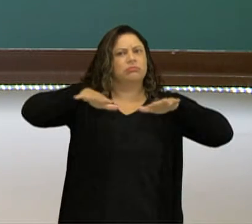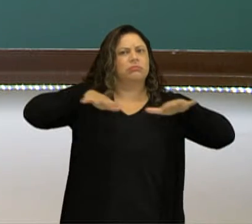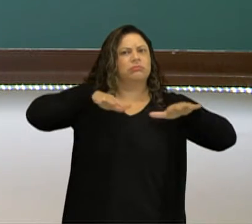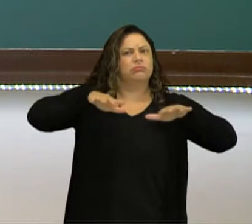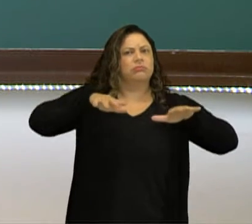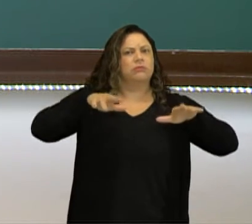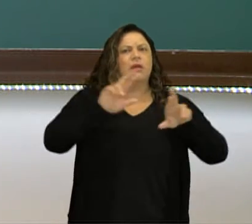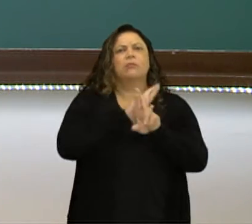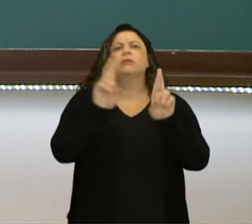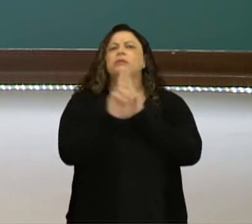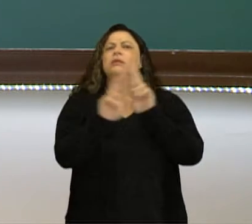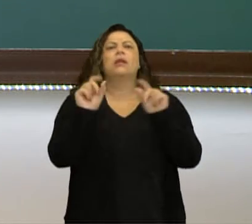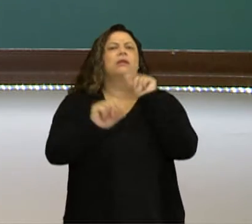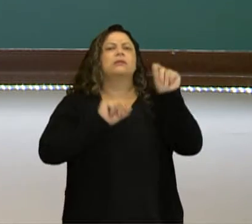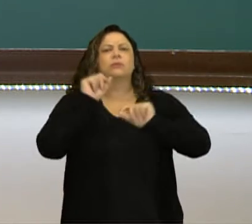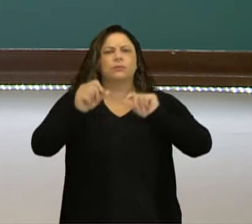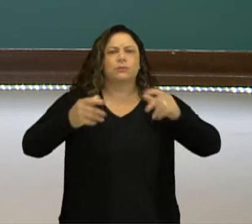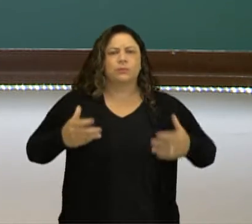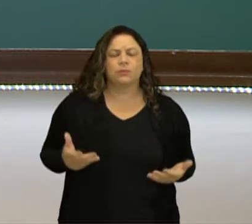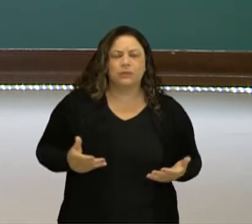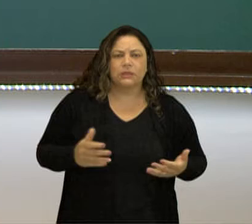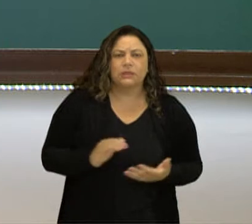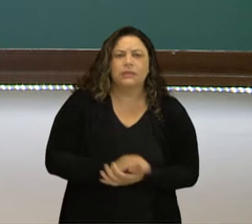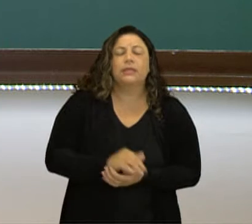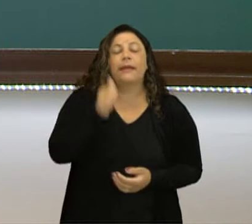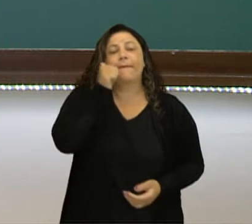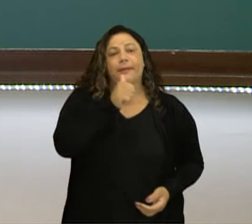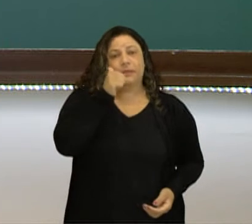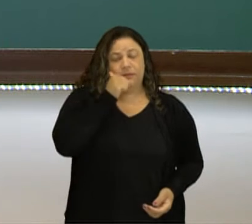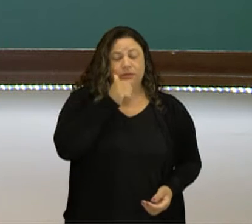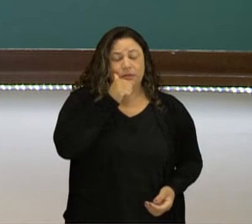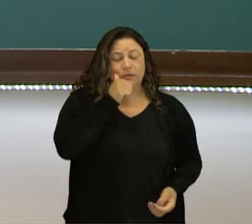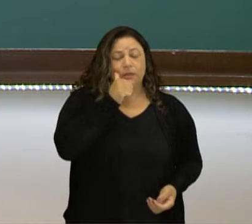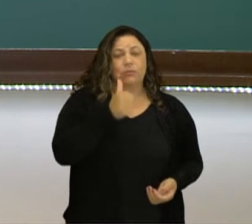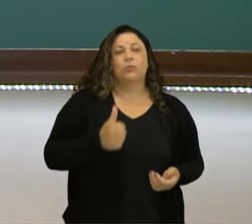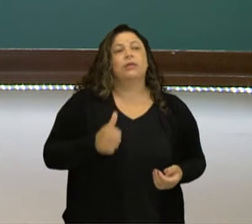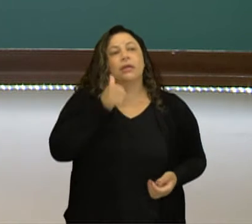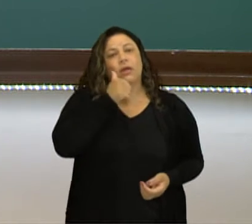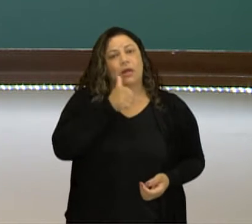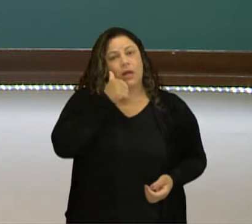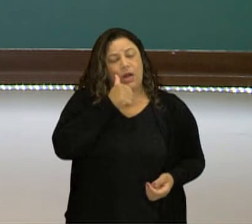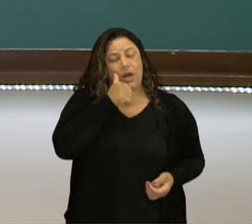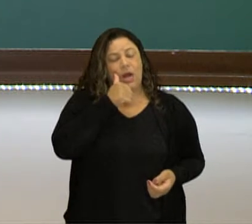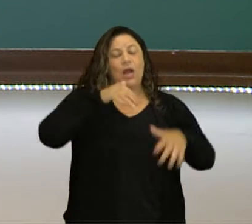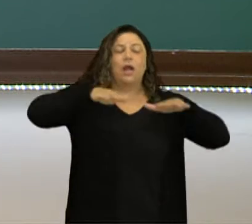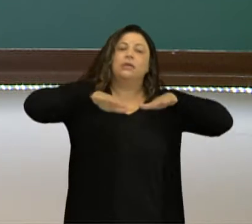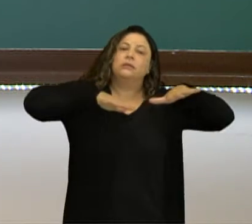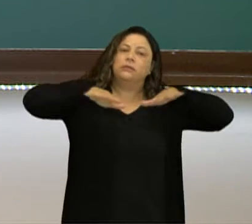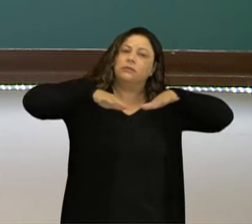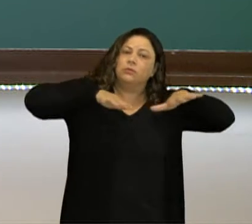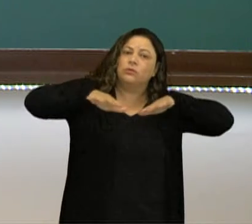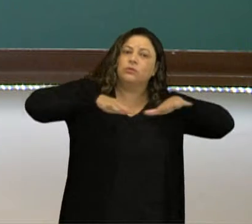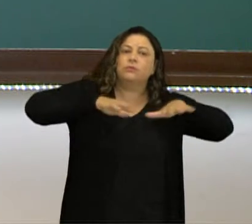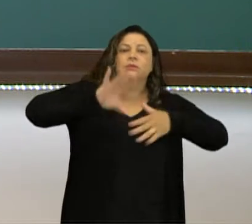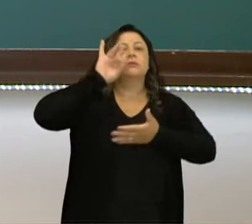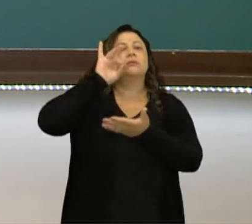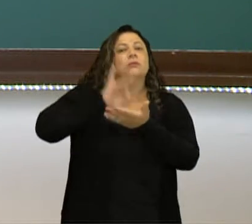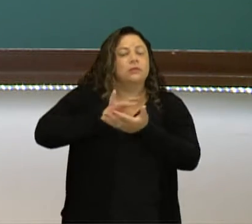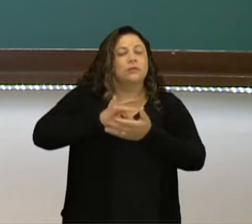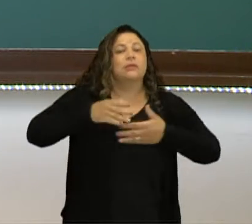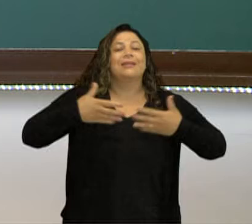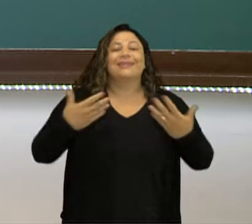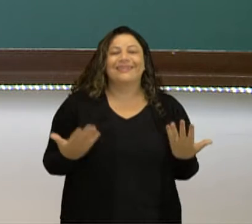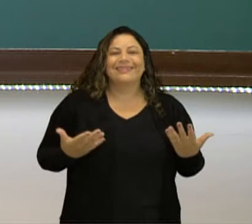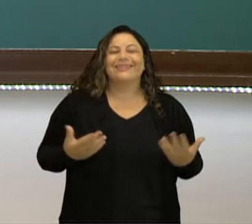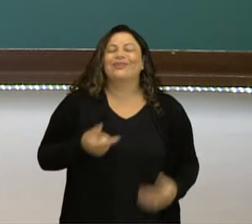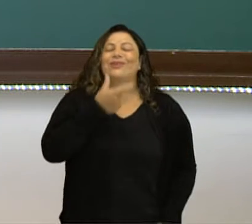quem? Bem, para a mulher, certo? Para a mulher, quem está em movimento, na realidade, é o